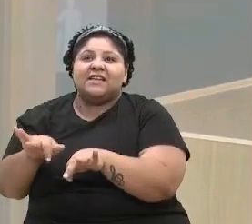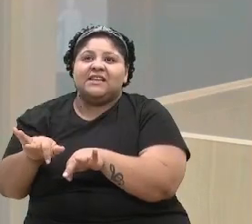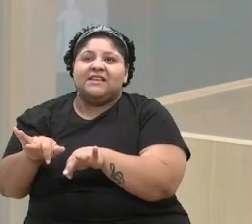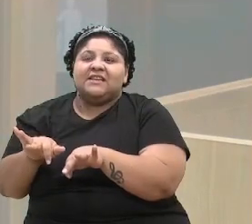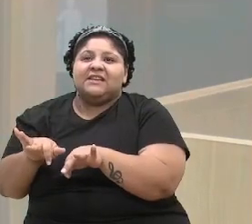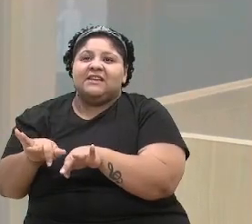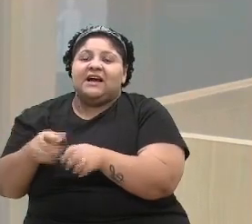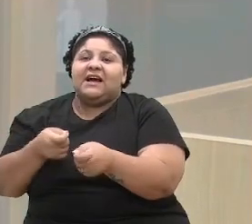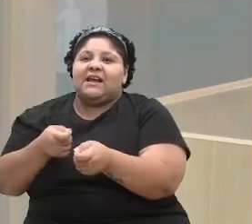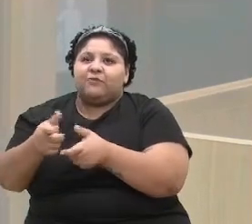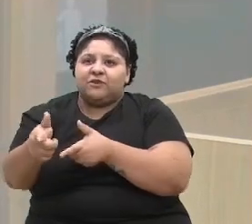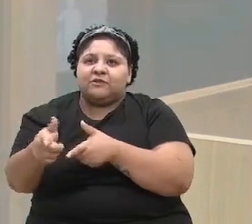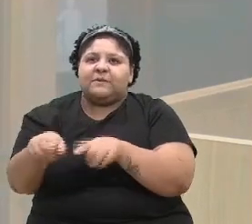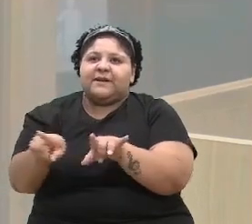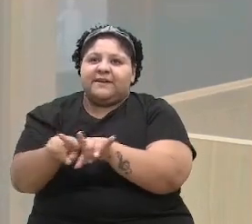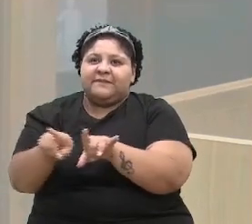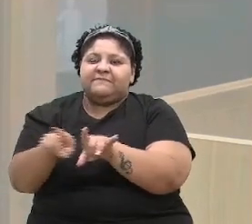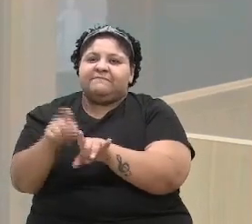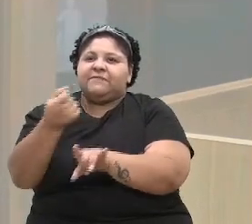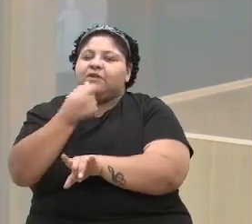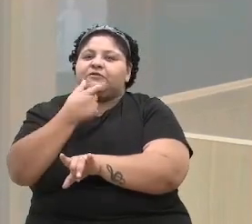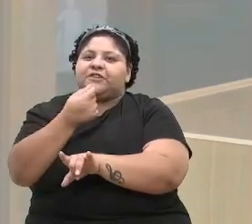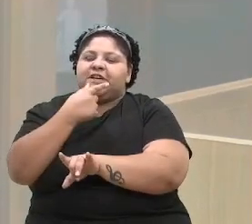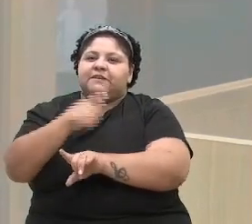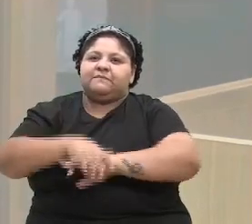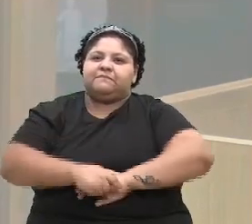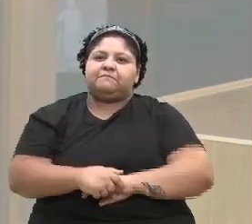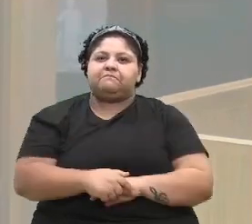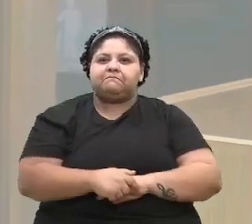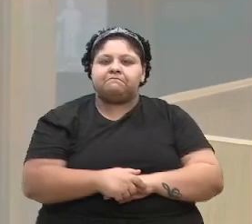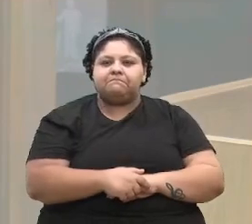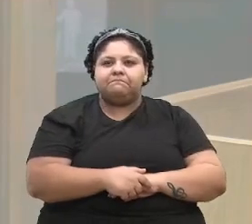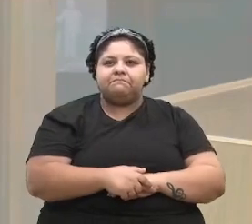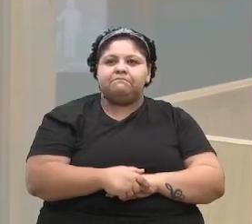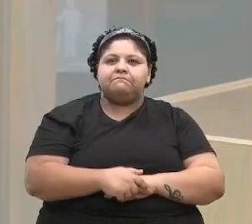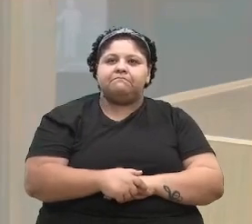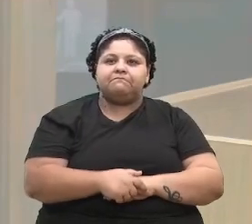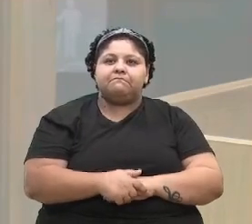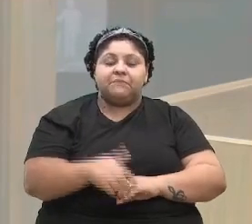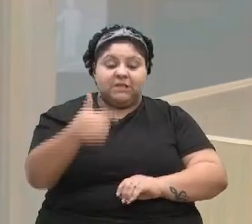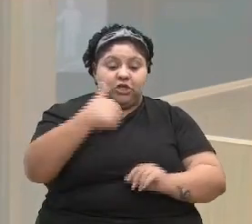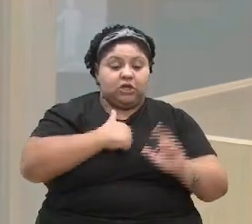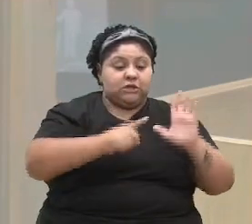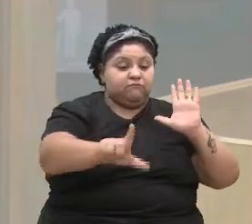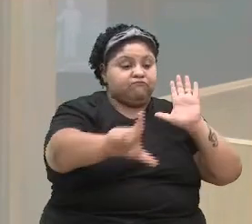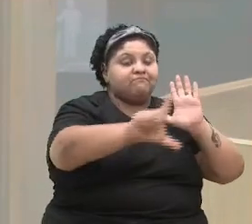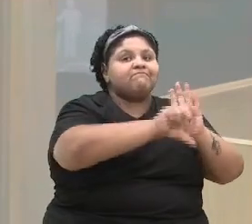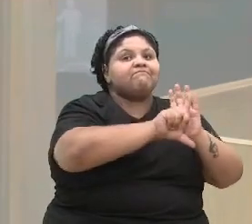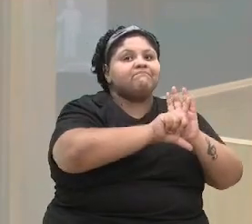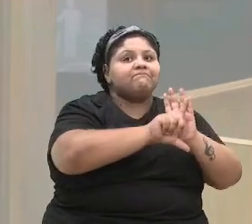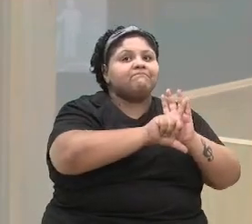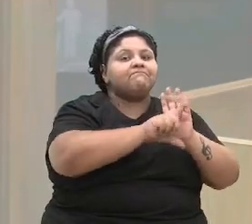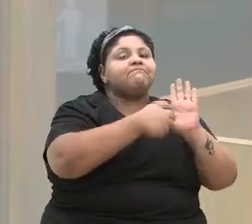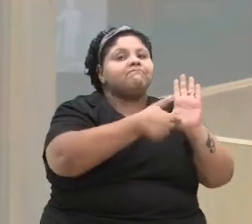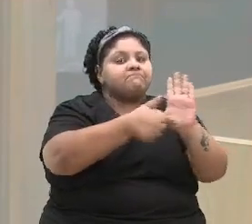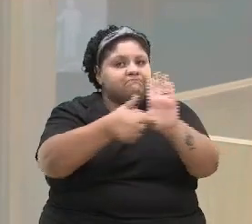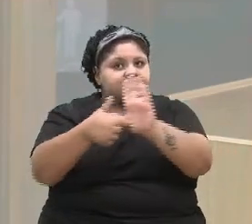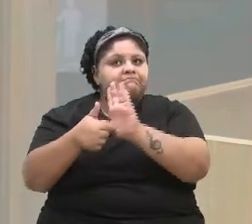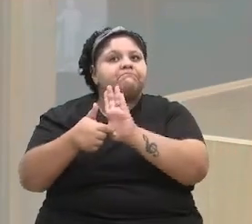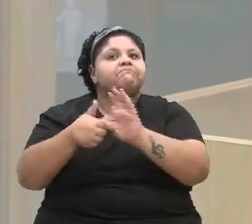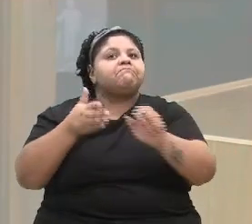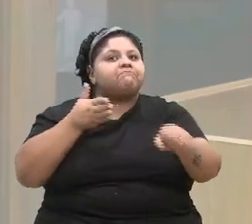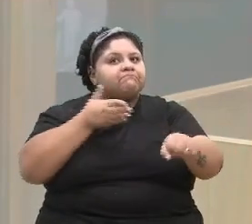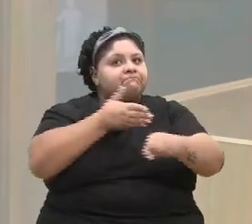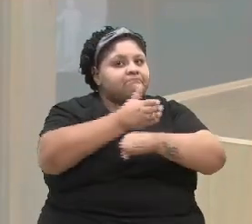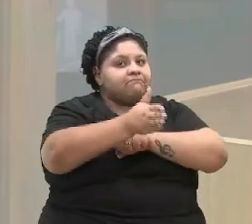desse remédio e desse estudo, indo contra a nossa legislação, que prevê que seja fornecida a